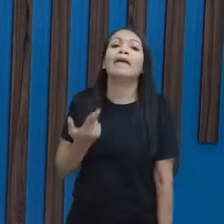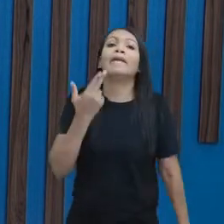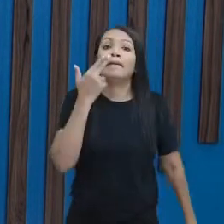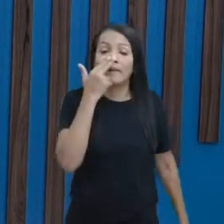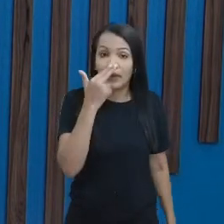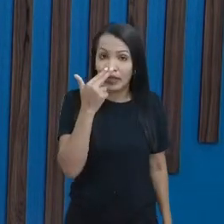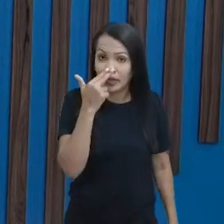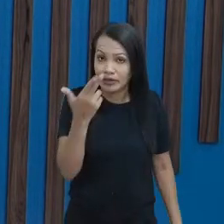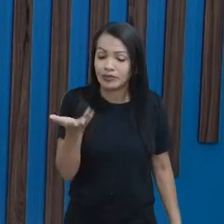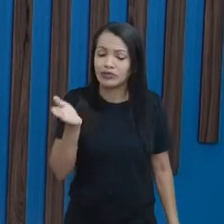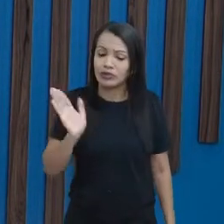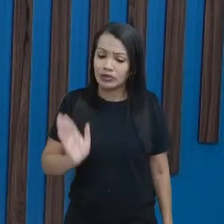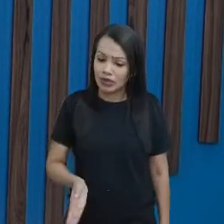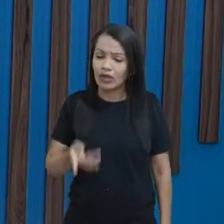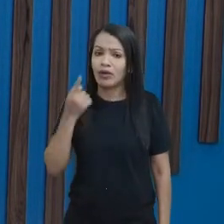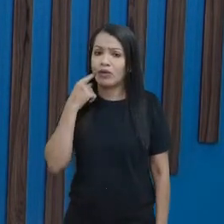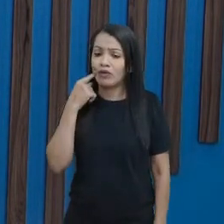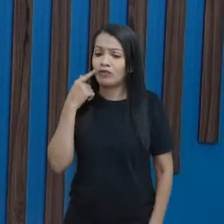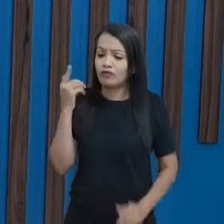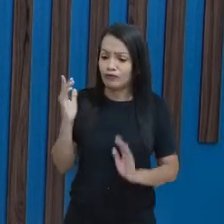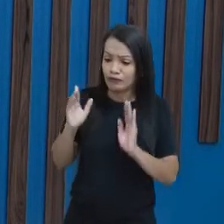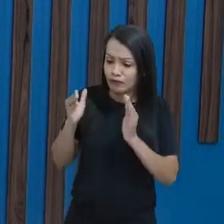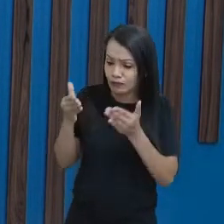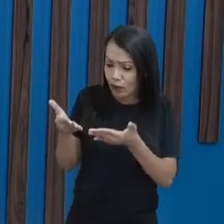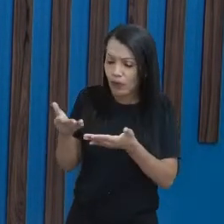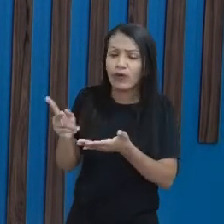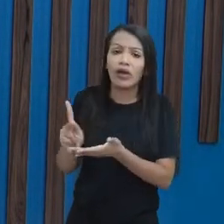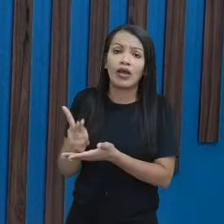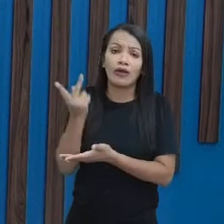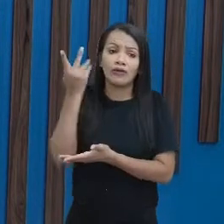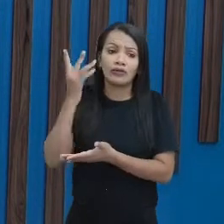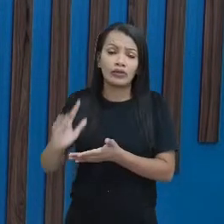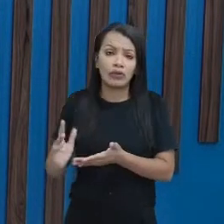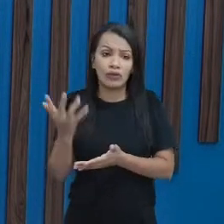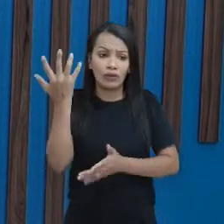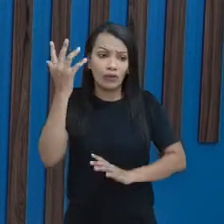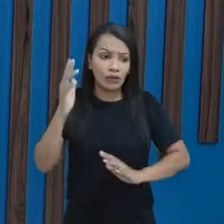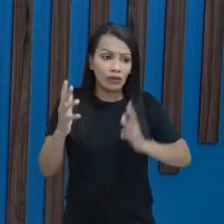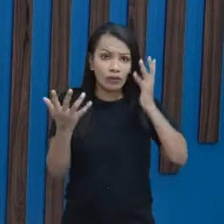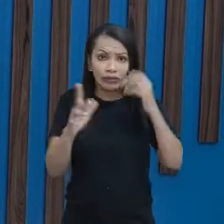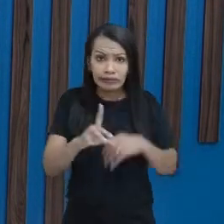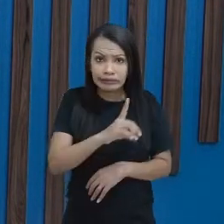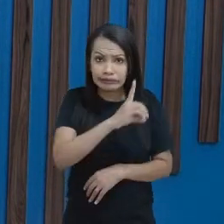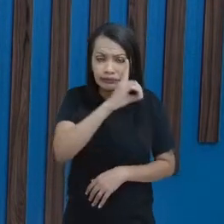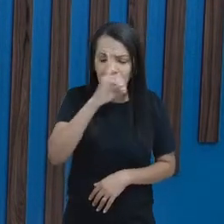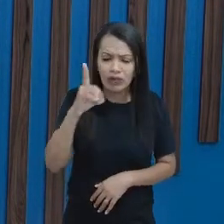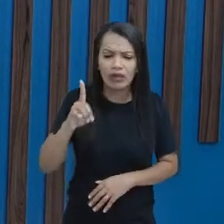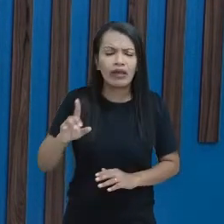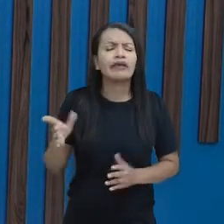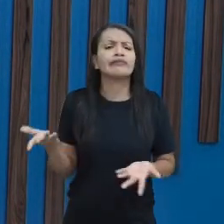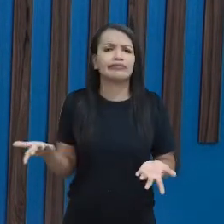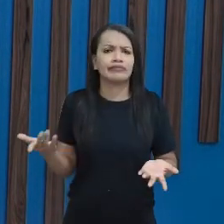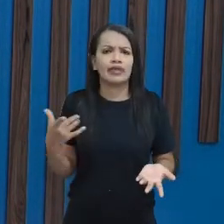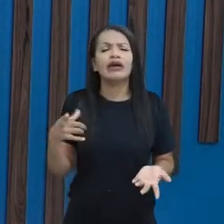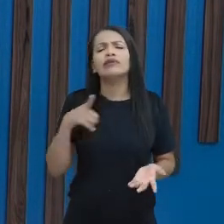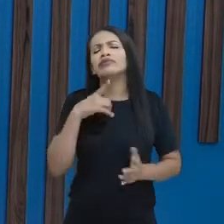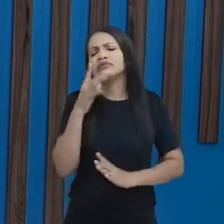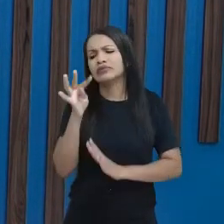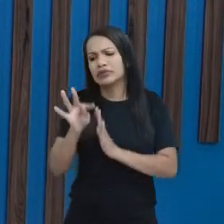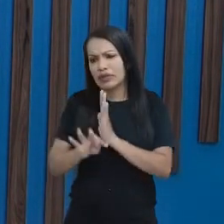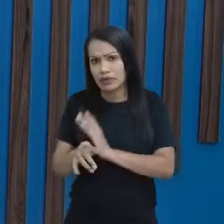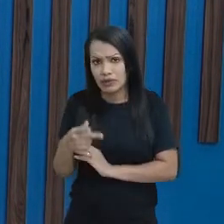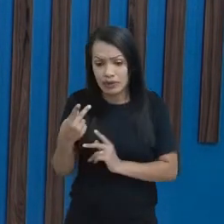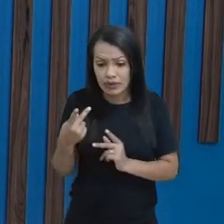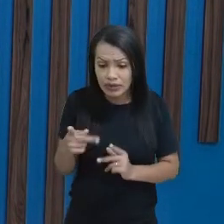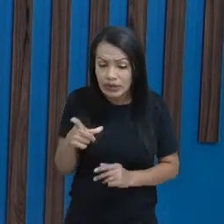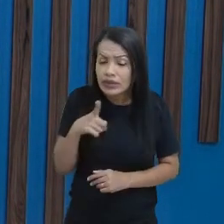ir direto à narração, aconteceu isso, isso e isso, um dia tal e dia tal. Cada texto tem suas características, a gente também já